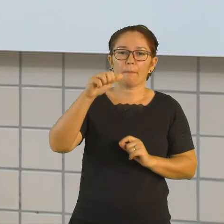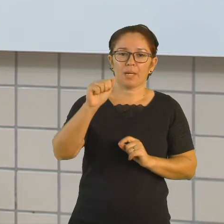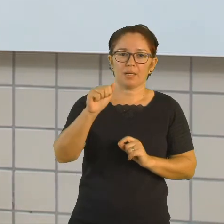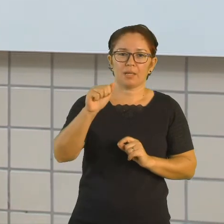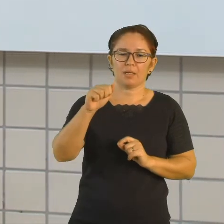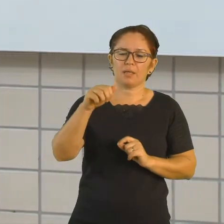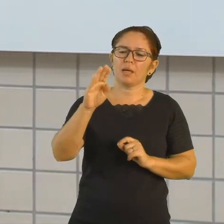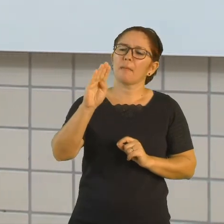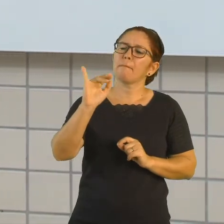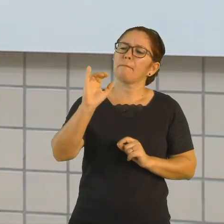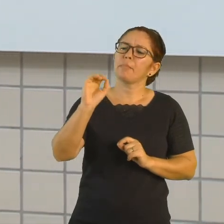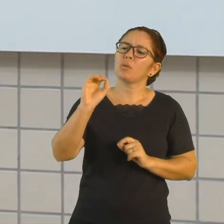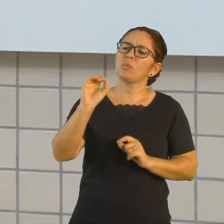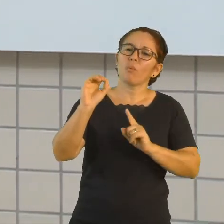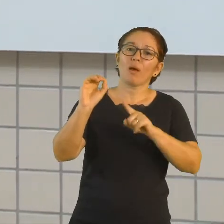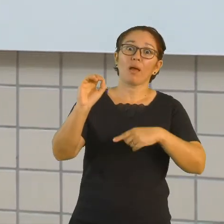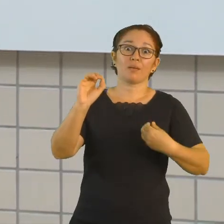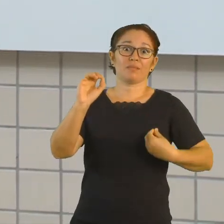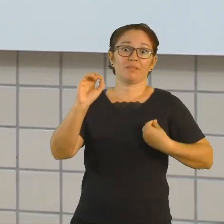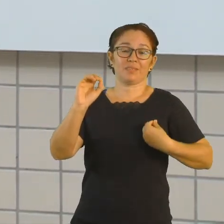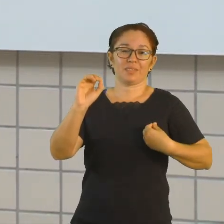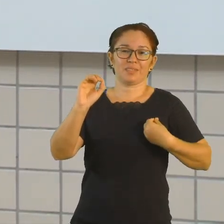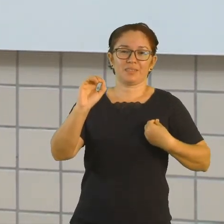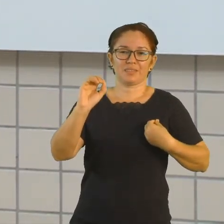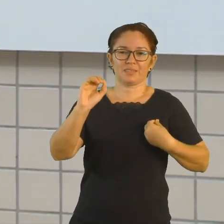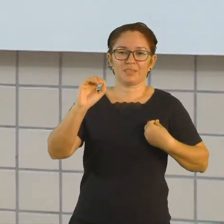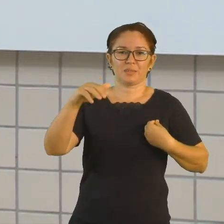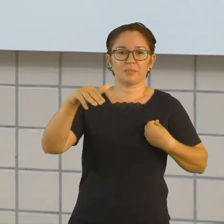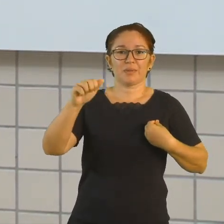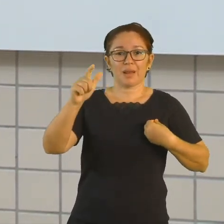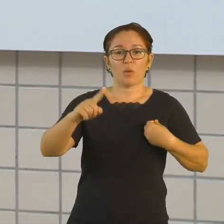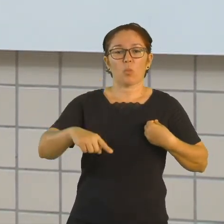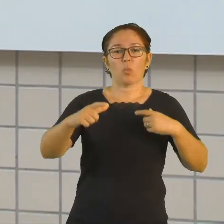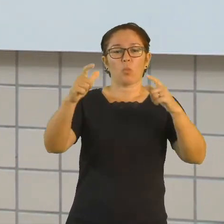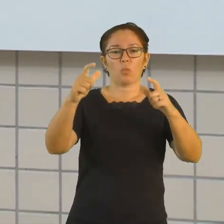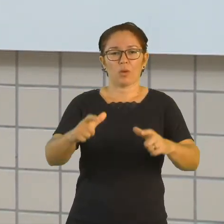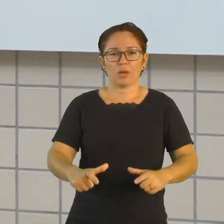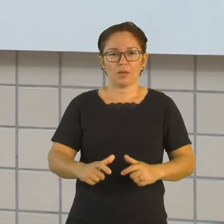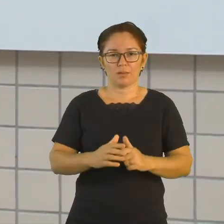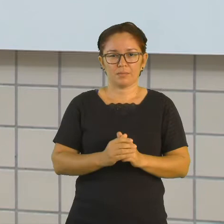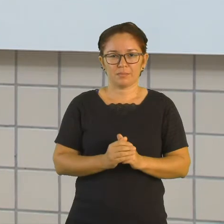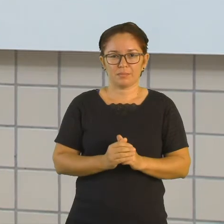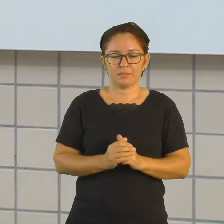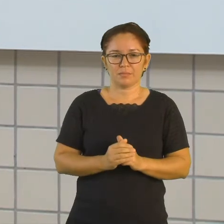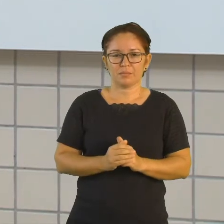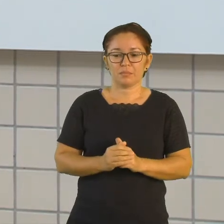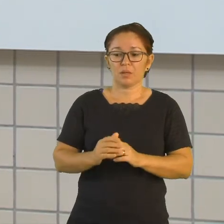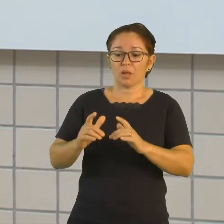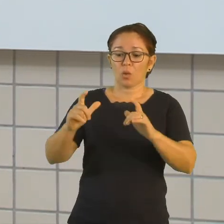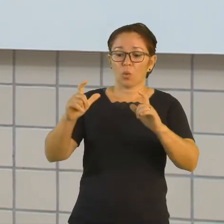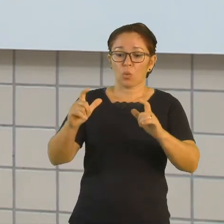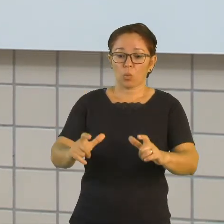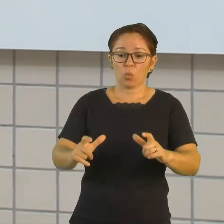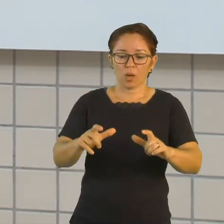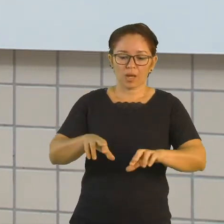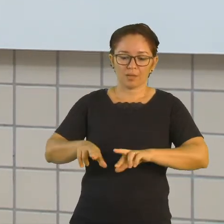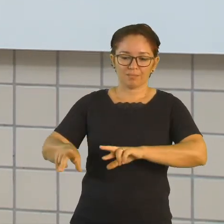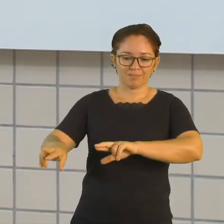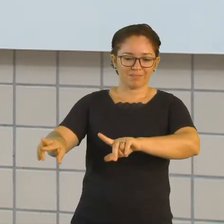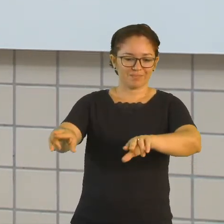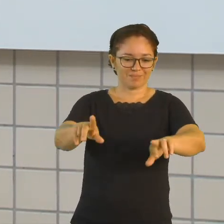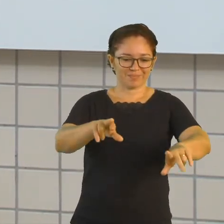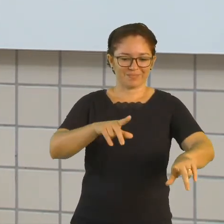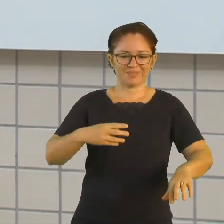significa vida. Oma significa lugar. Então, lugares com várias vidas